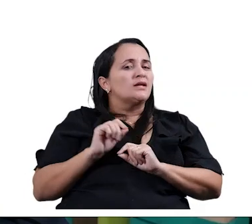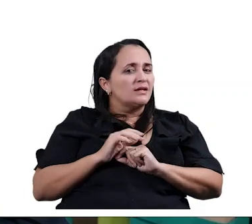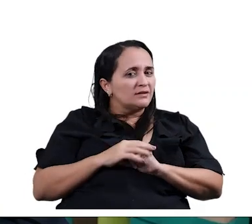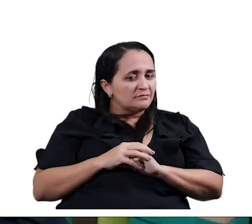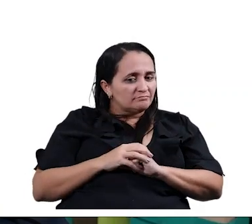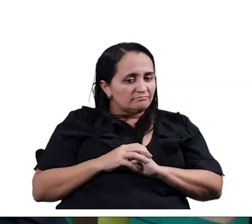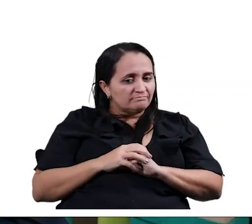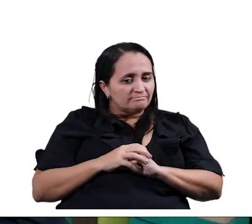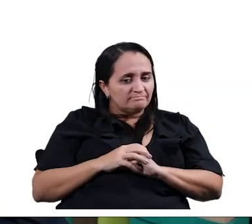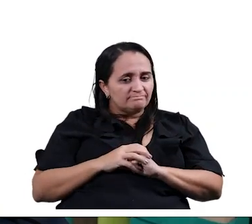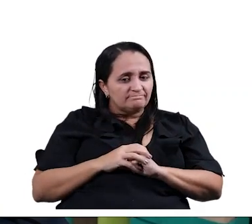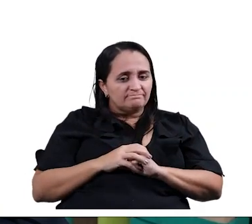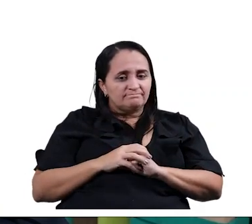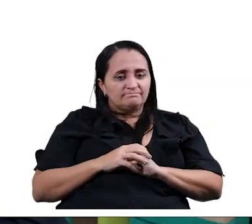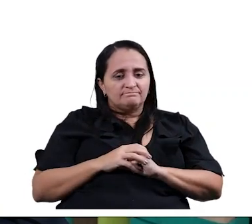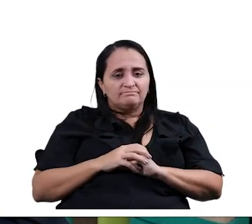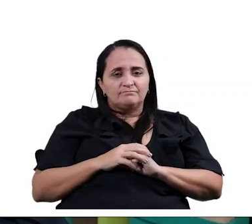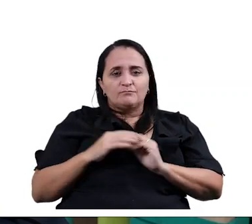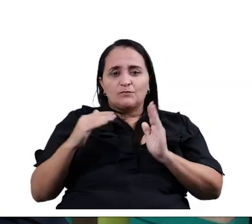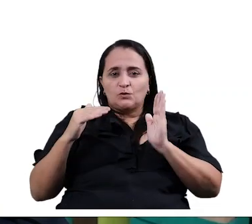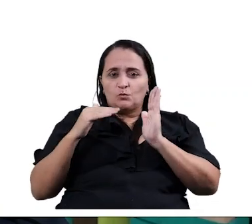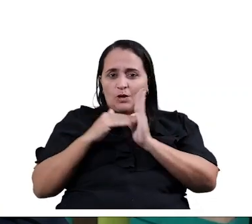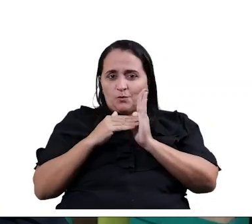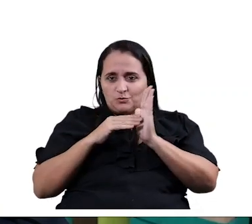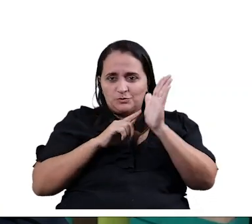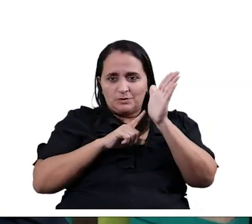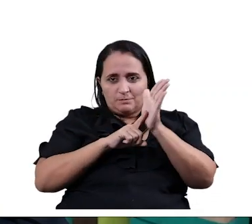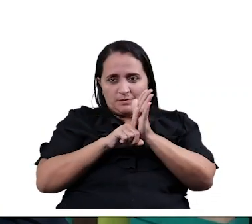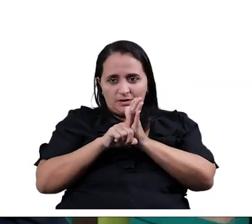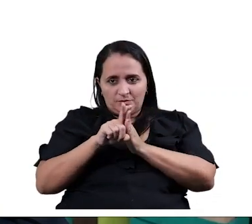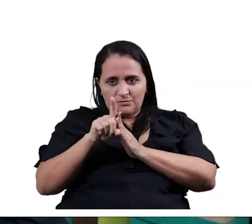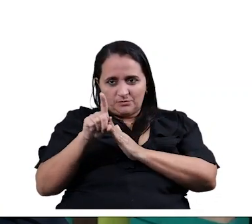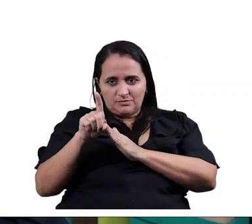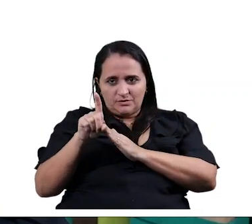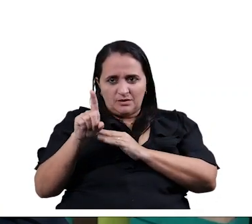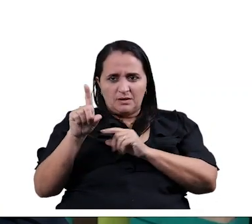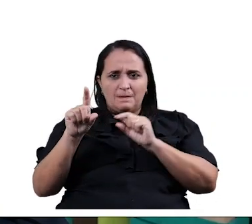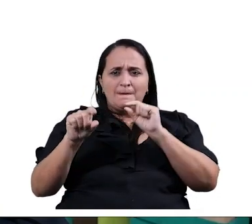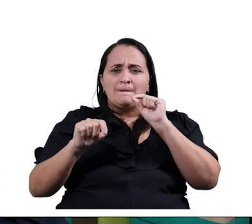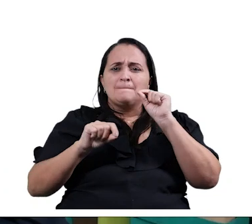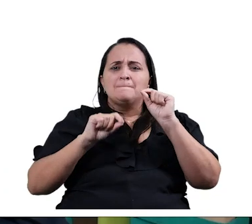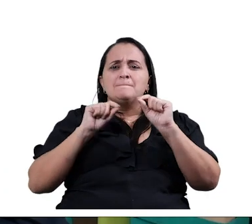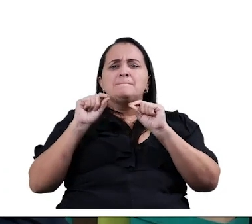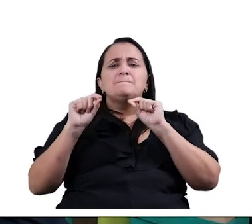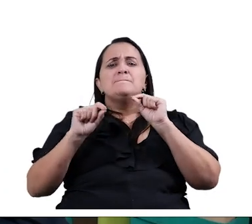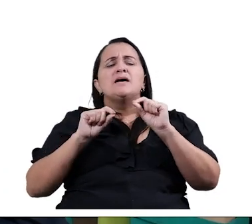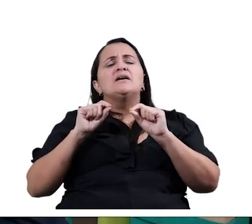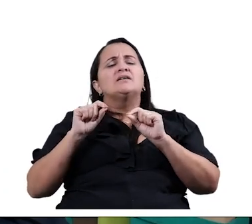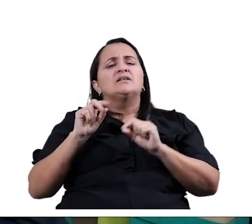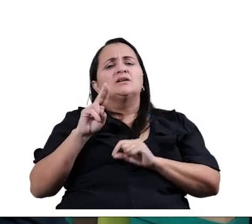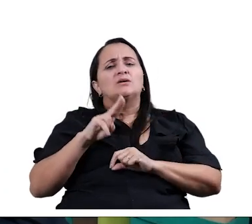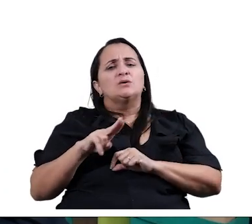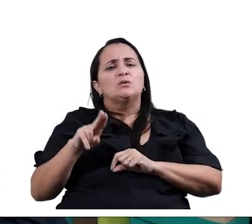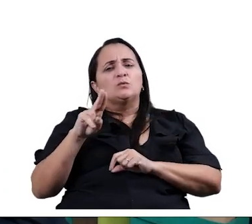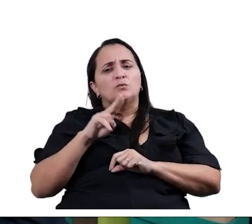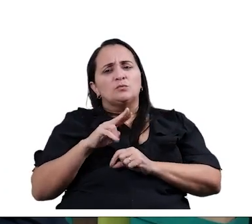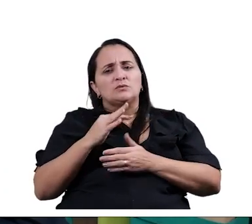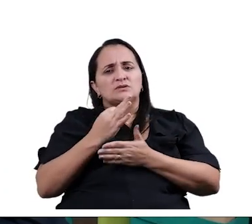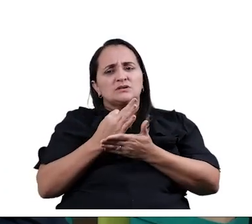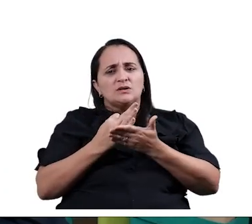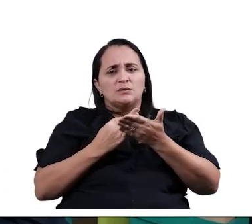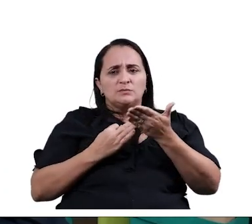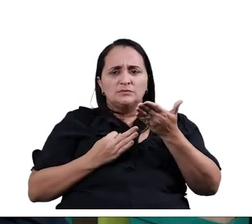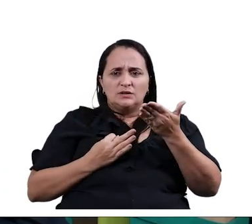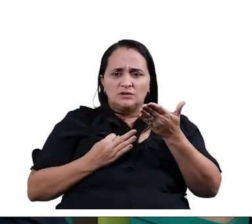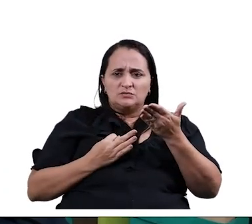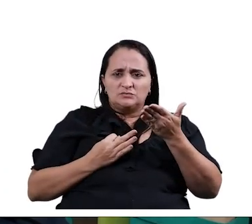Ora, vamos começar então com a última perguntinha aqui. Para que serve esse texto?